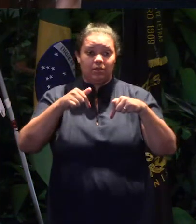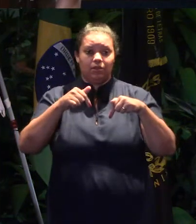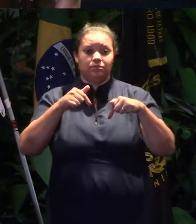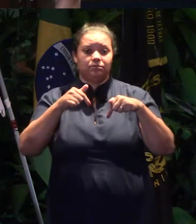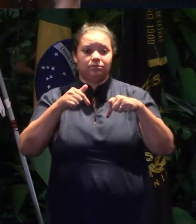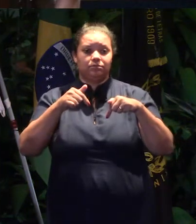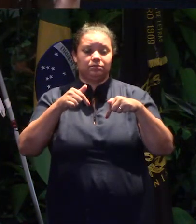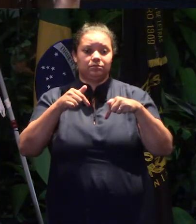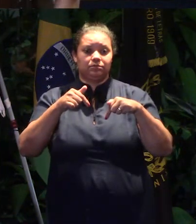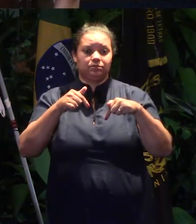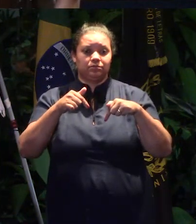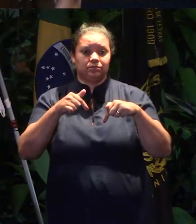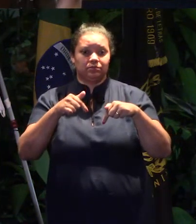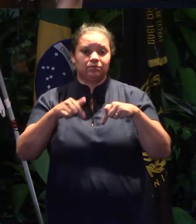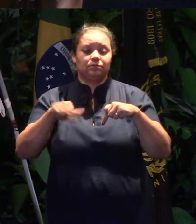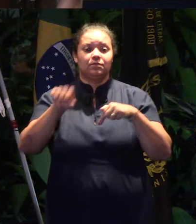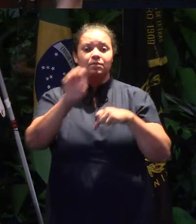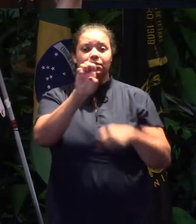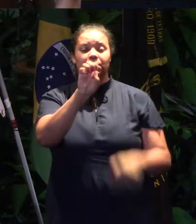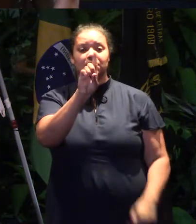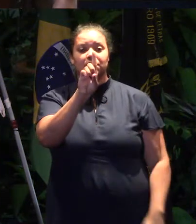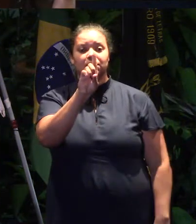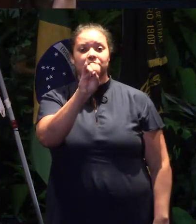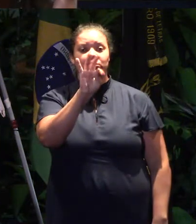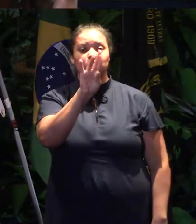Letras com a editora Quixote Do.